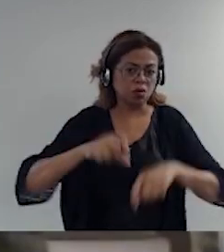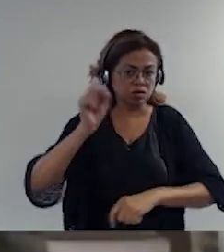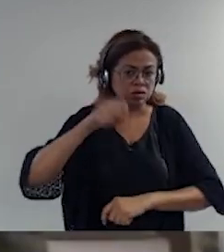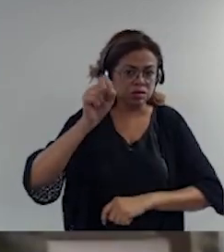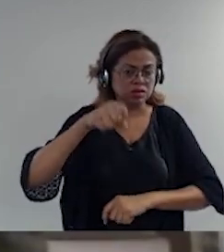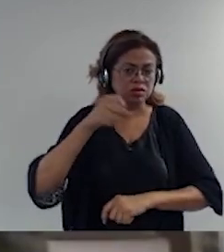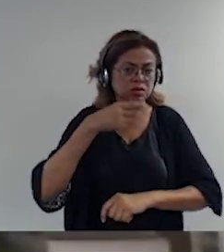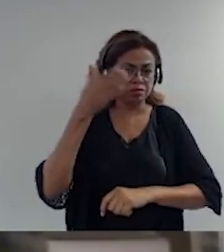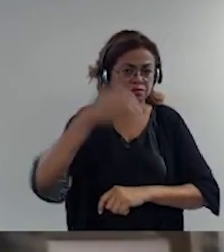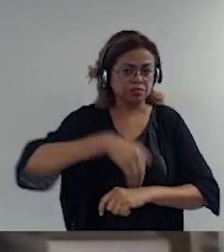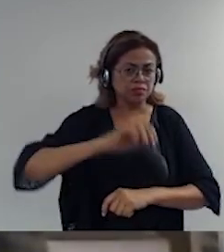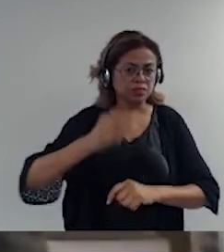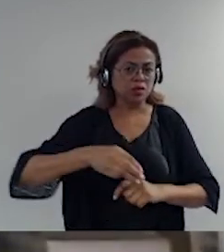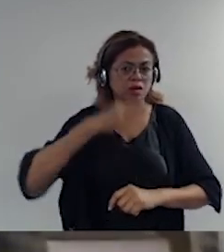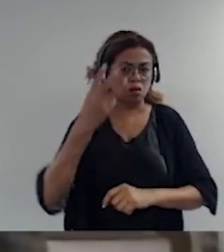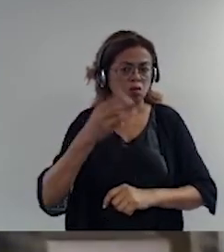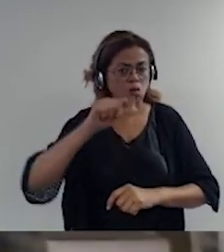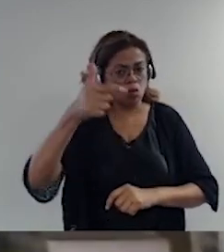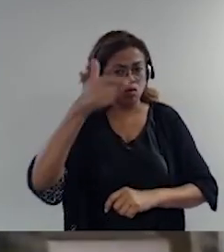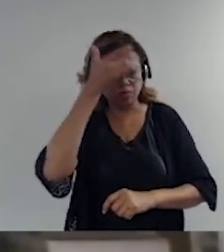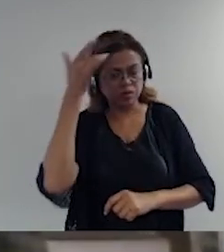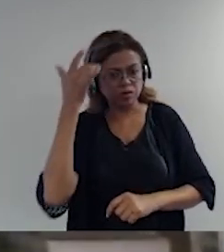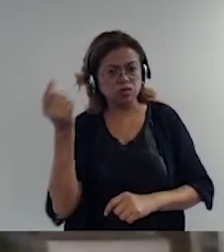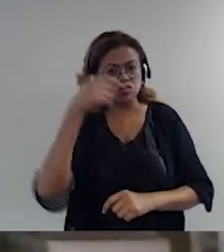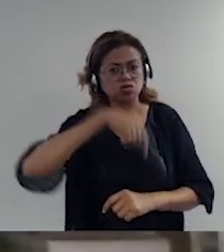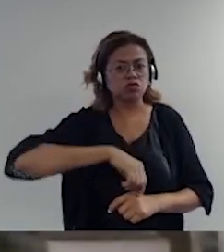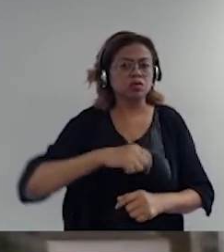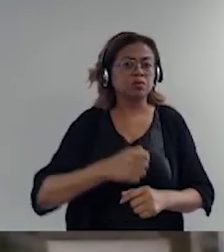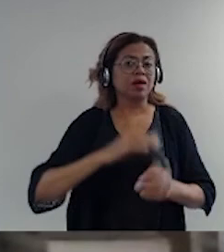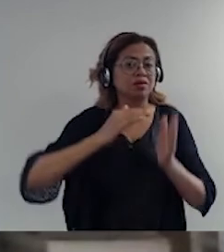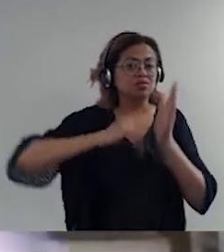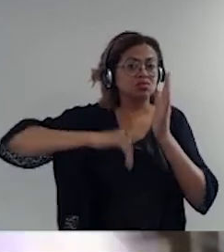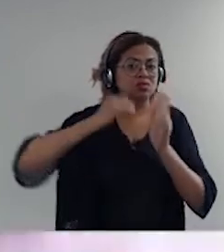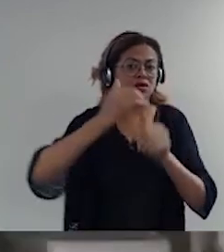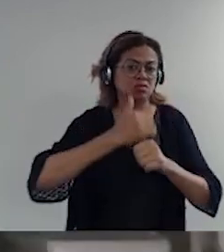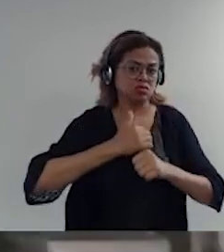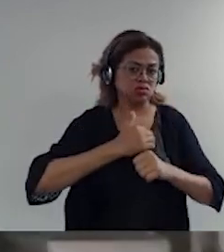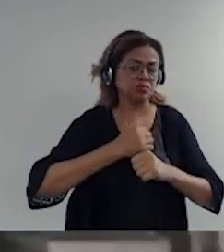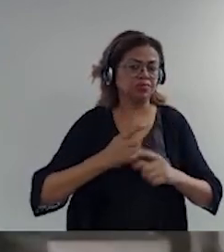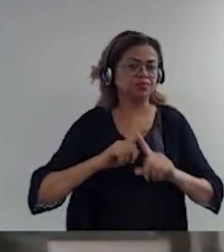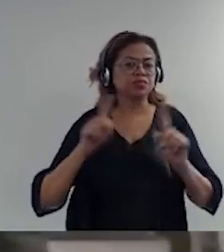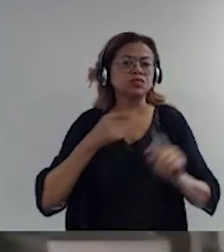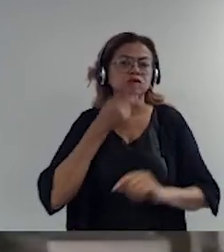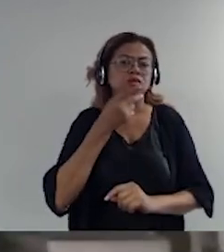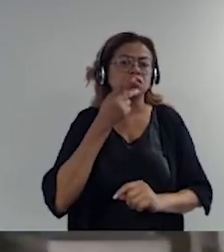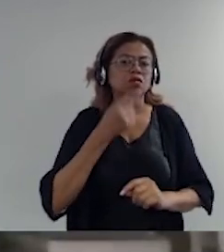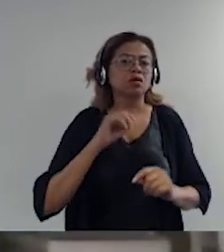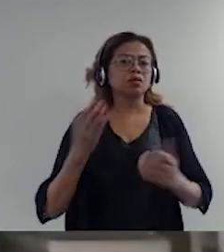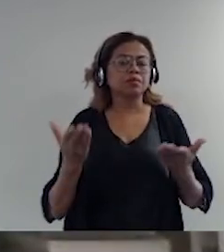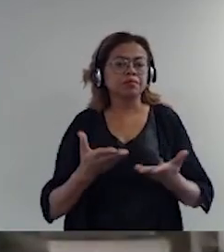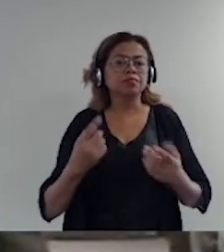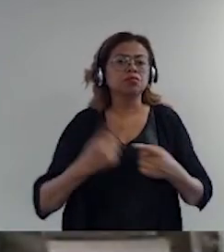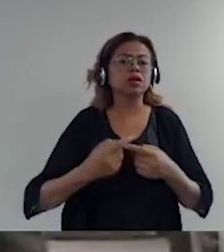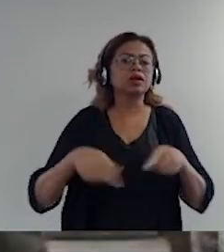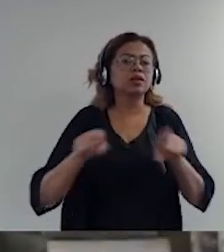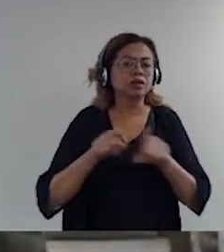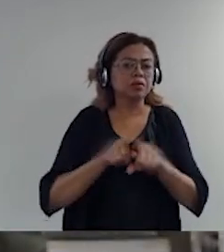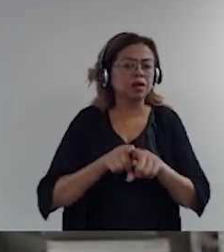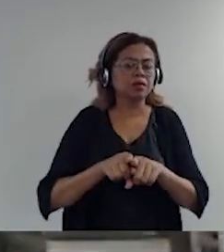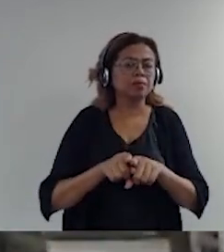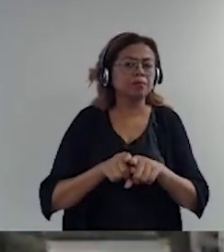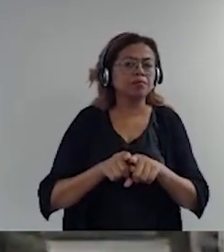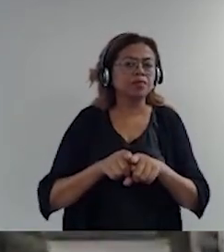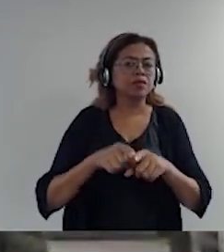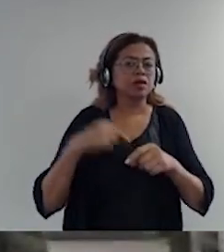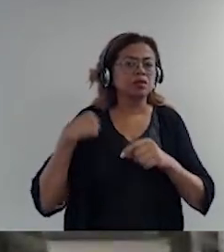por terceiros, que o dividendo possa ser suspenso. E eu digo isso porque, acima de tudo isso, criou-se, durante esses